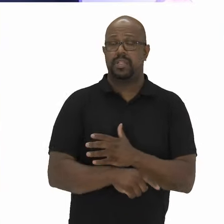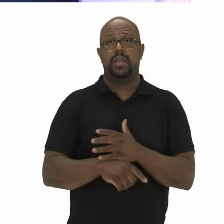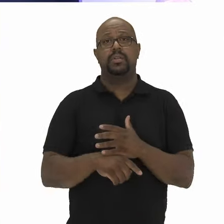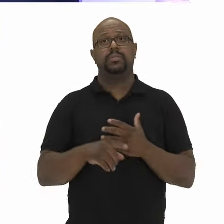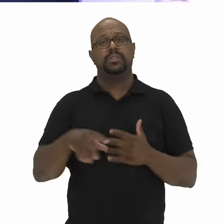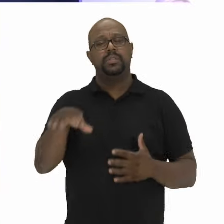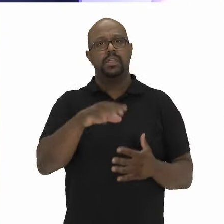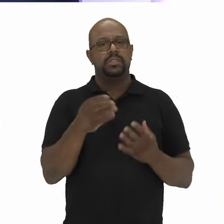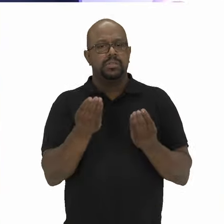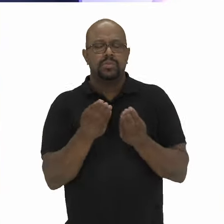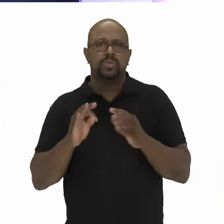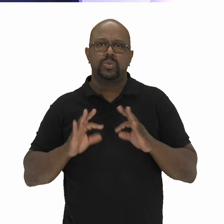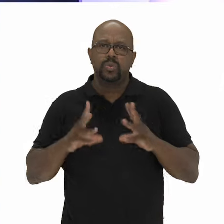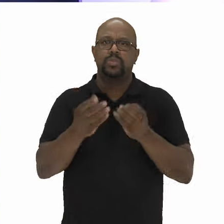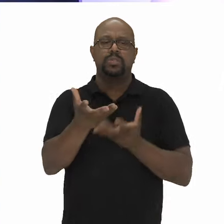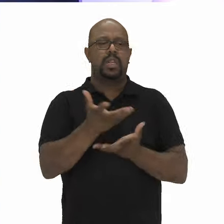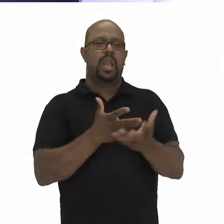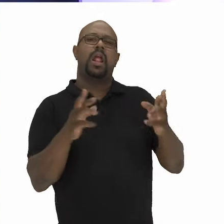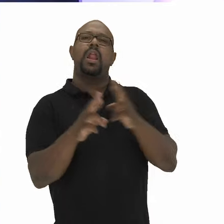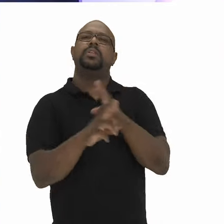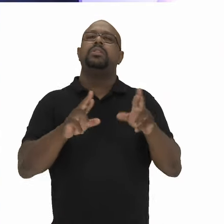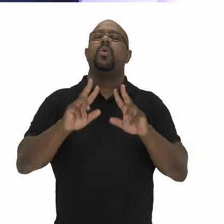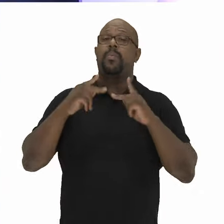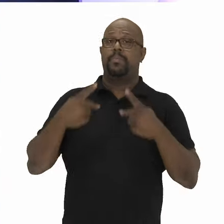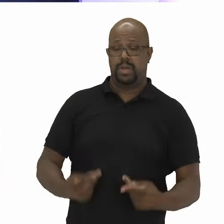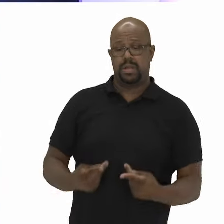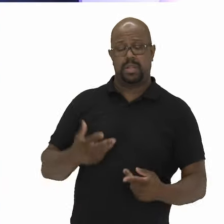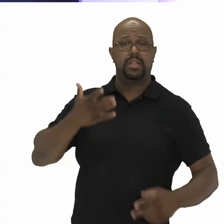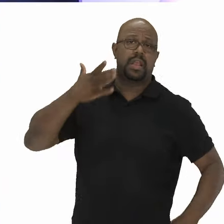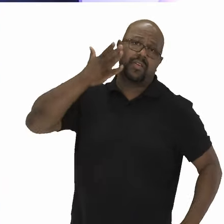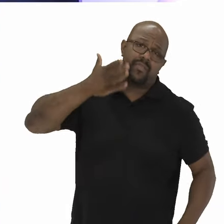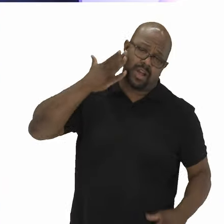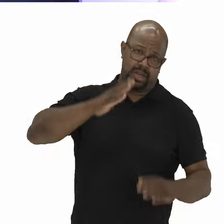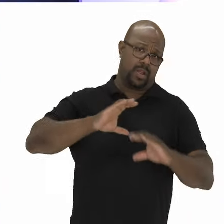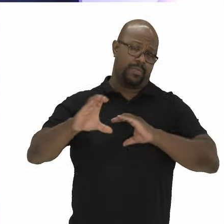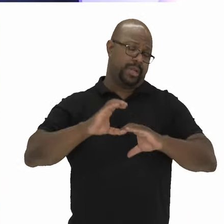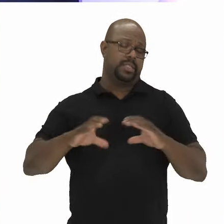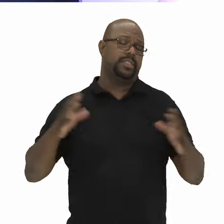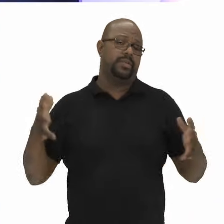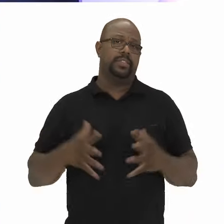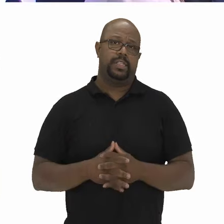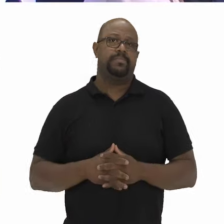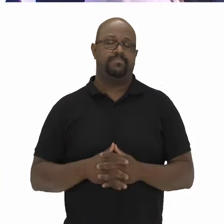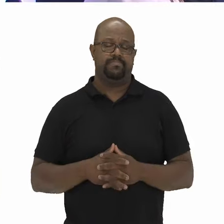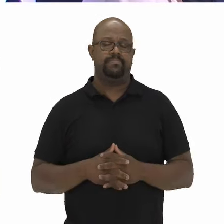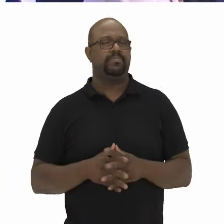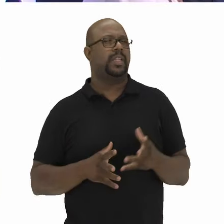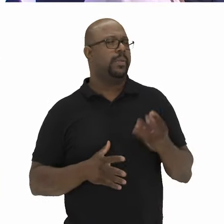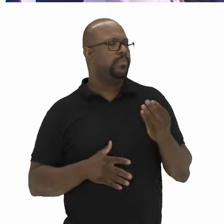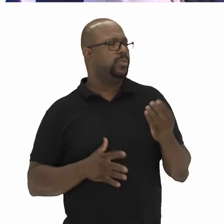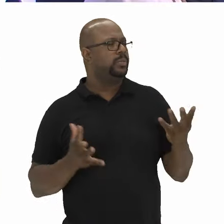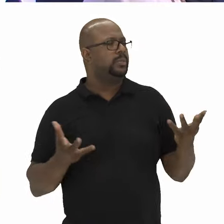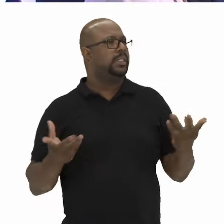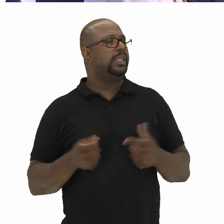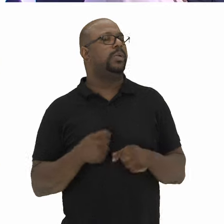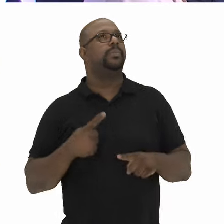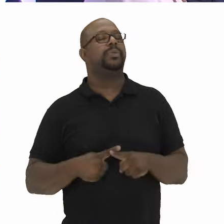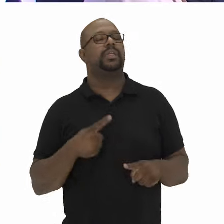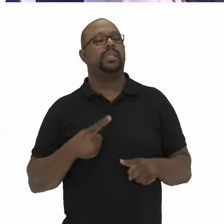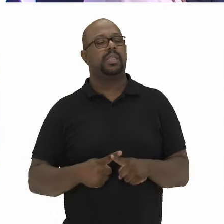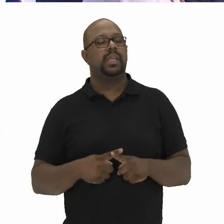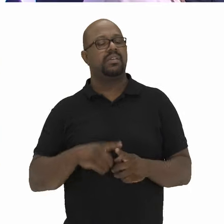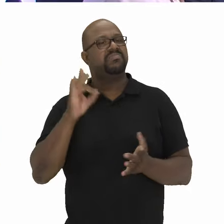se aprofundando nesses mistérios todos das relações humanas e da fala e da comunicação né é muito muito